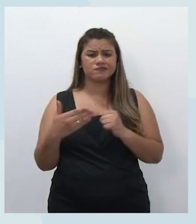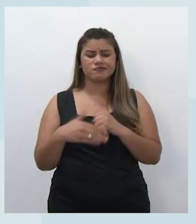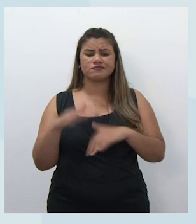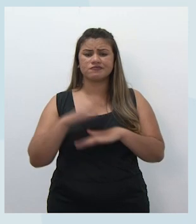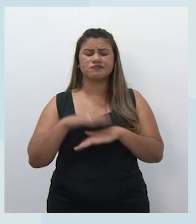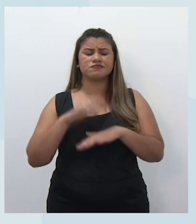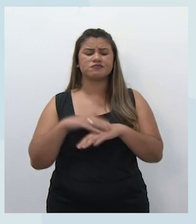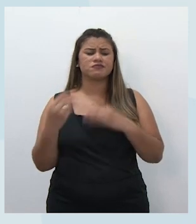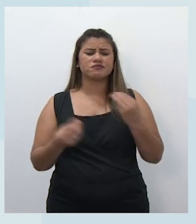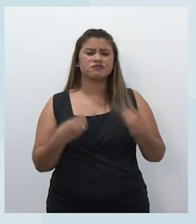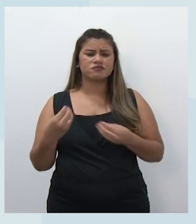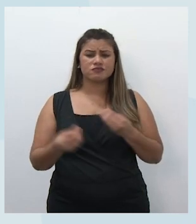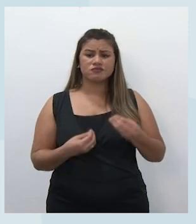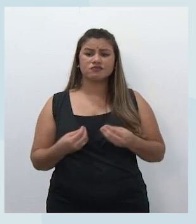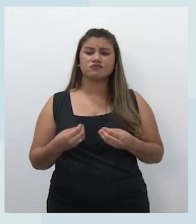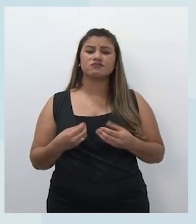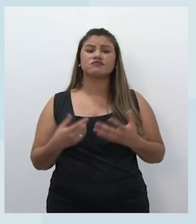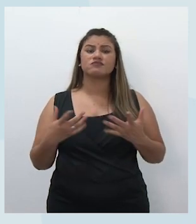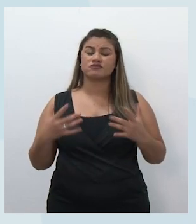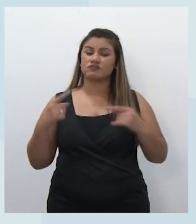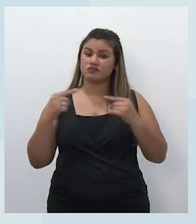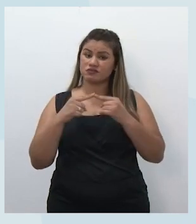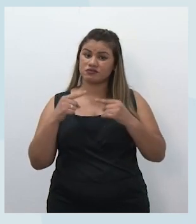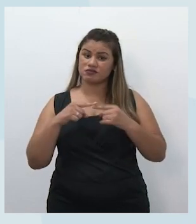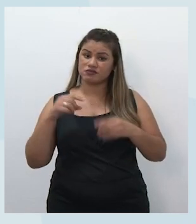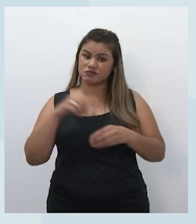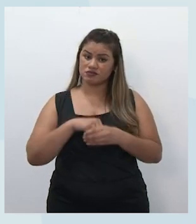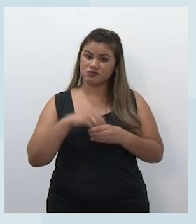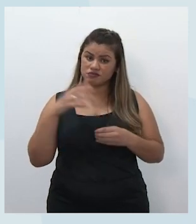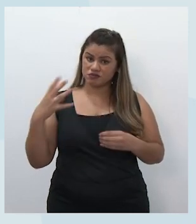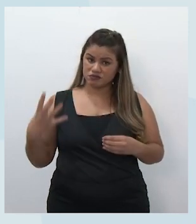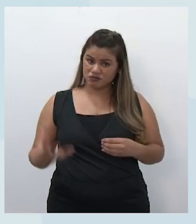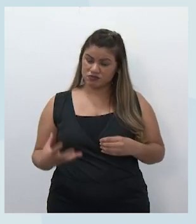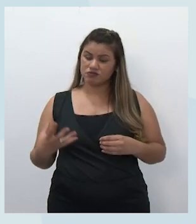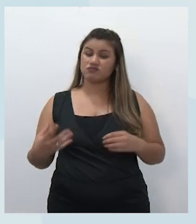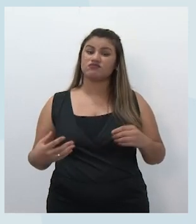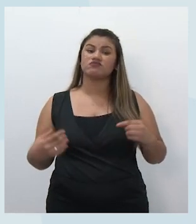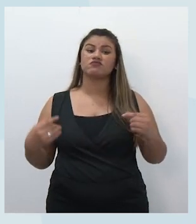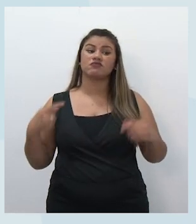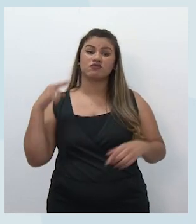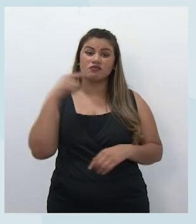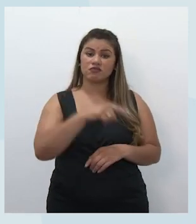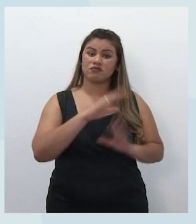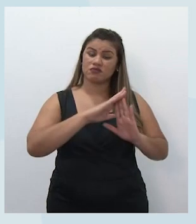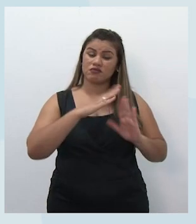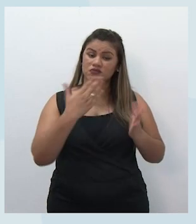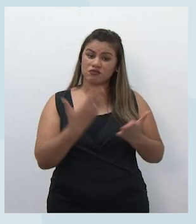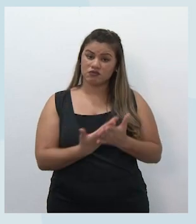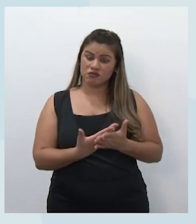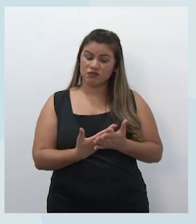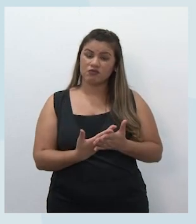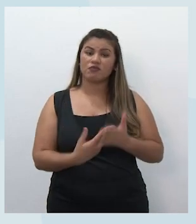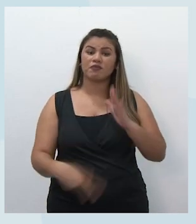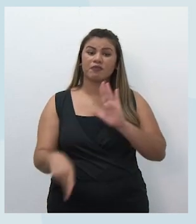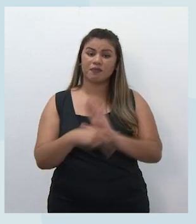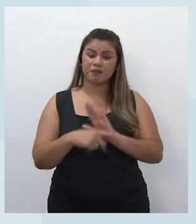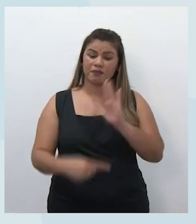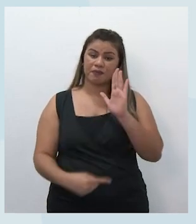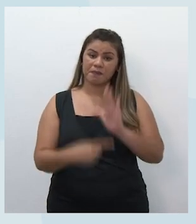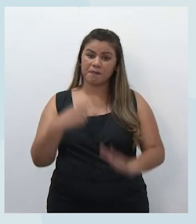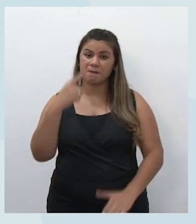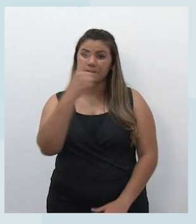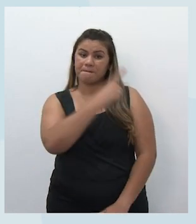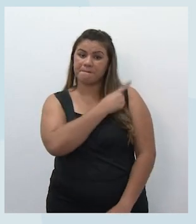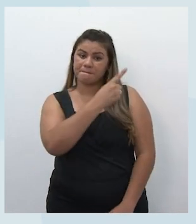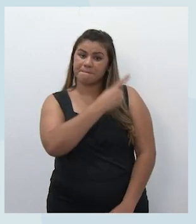momento? Então, para a situação, eu estou falando agora do material que irá chegar às escolas, tá? Já para o primeiro bimestre, para a primeira série